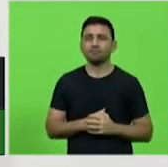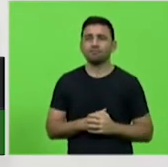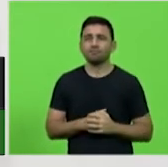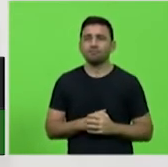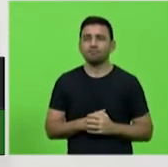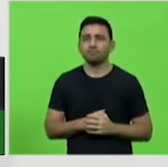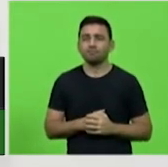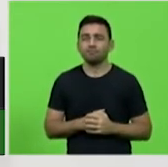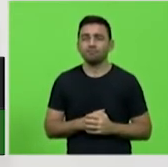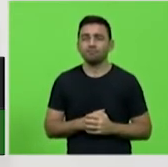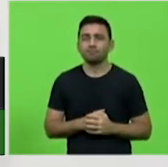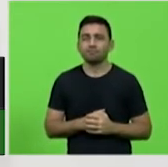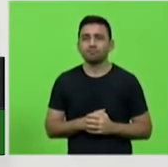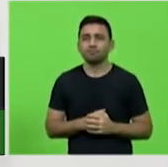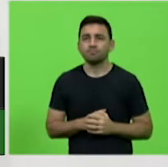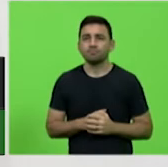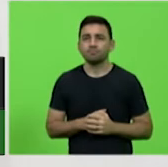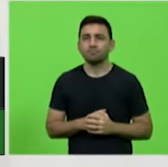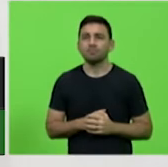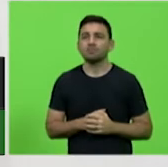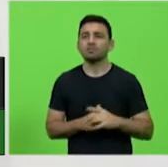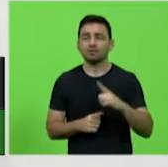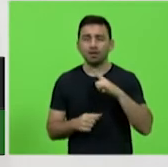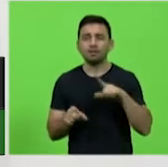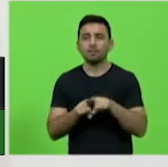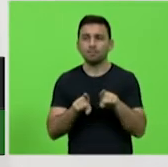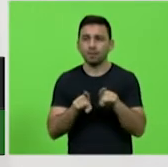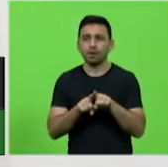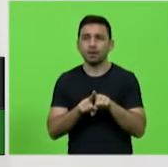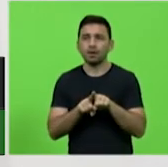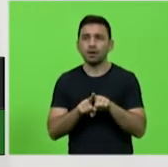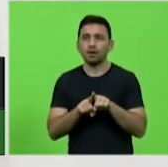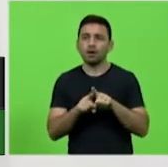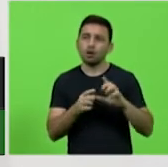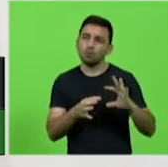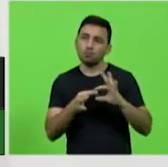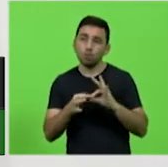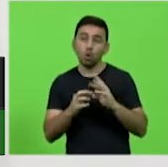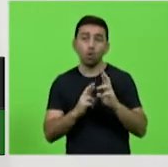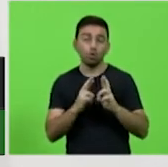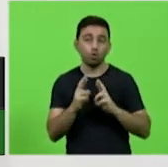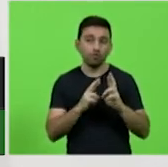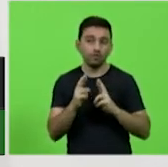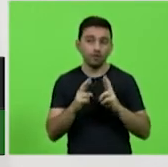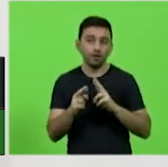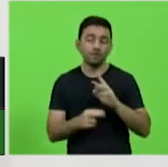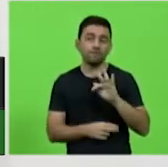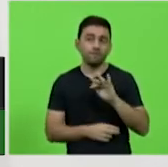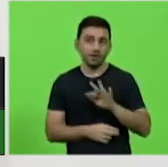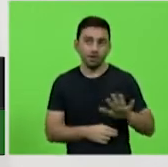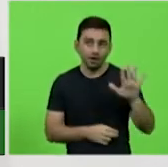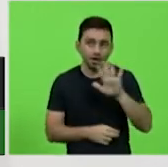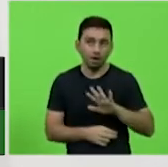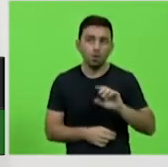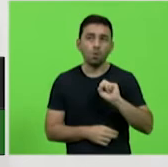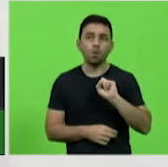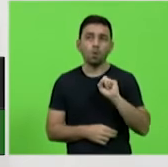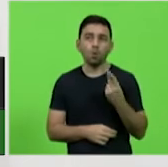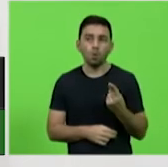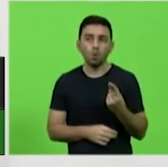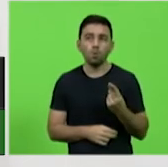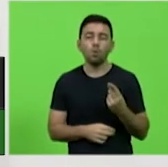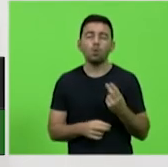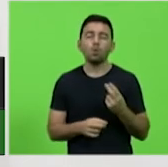E muitas vezes ligados ou por uma rodovia federal ou por uma